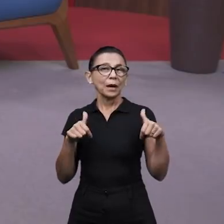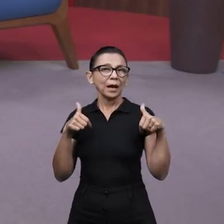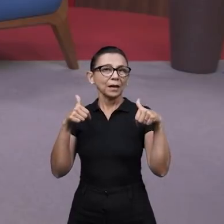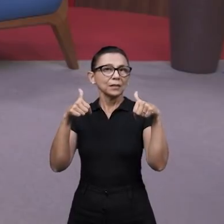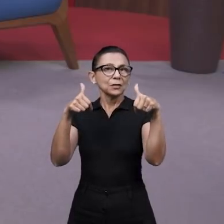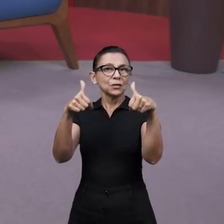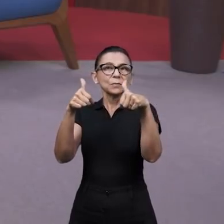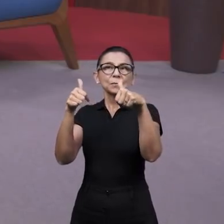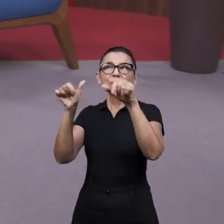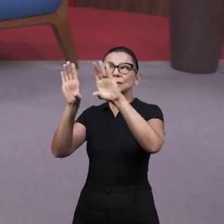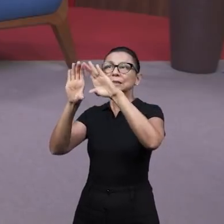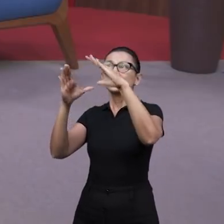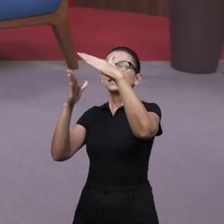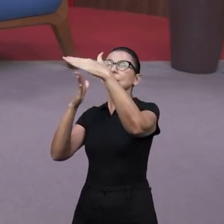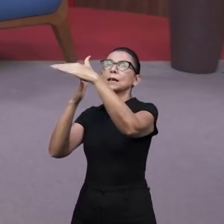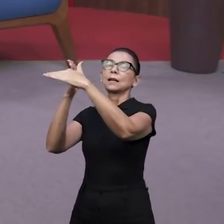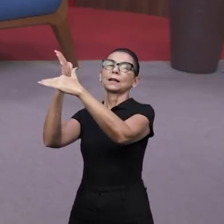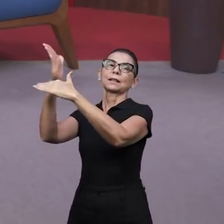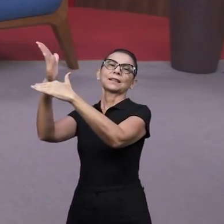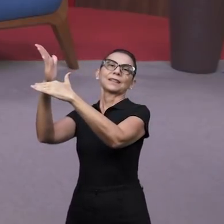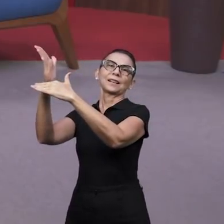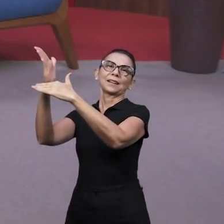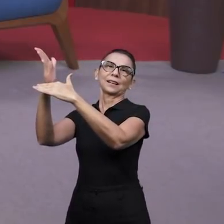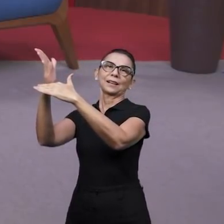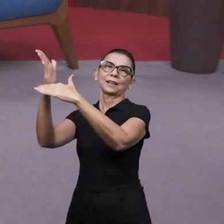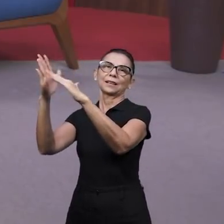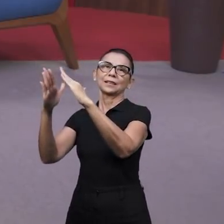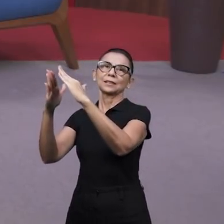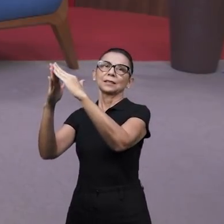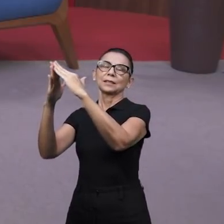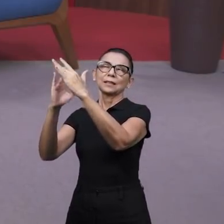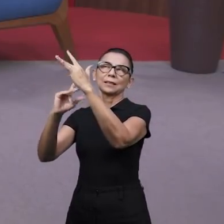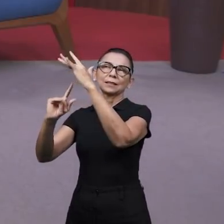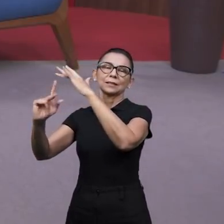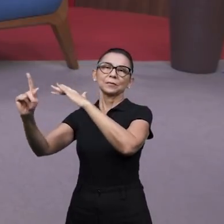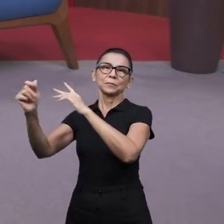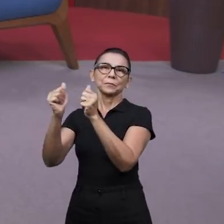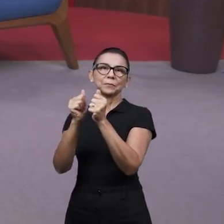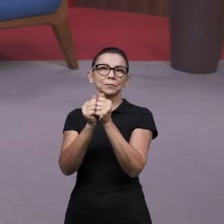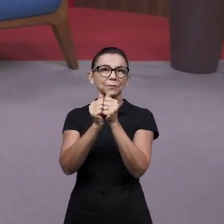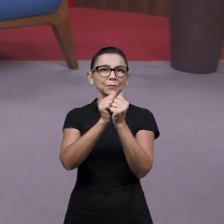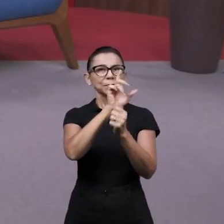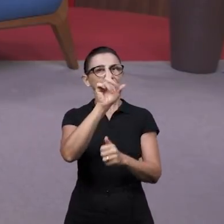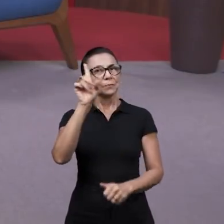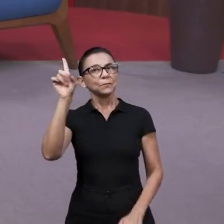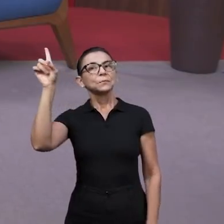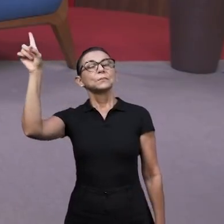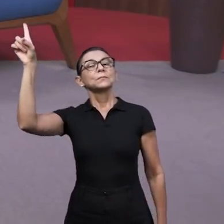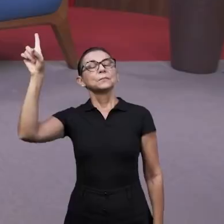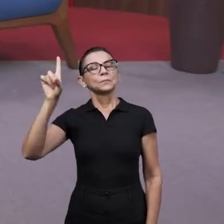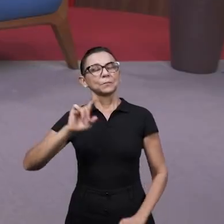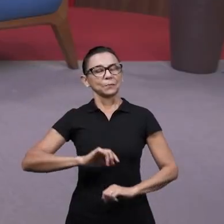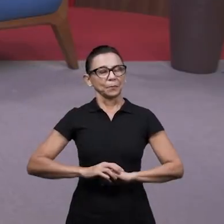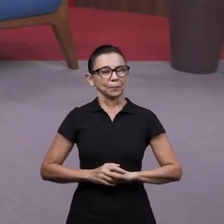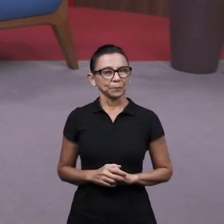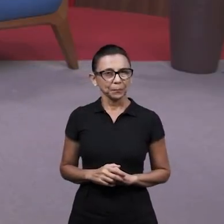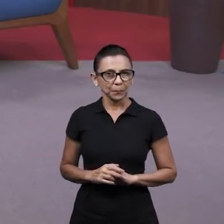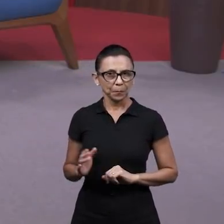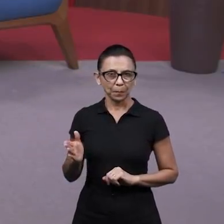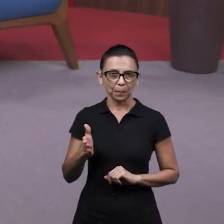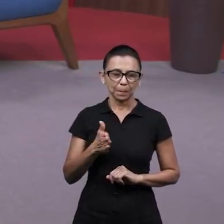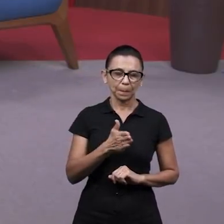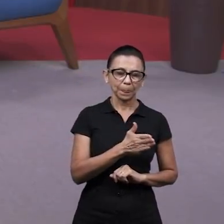entrar nesta morada e poder nela habitar na vida eterna com Deus. Então, quando o Senhor Jesus diz